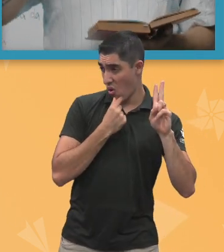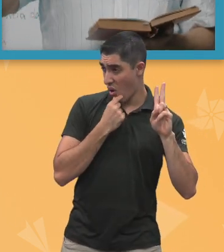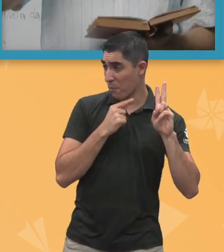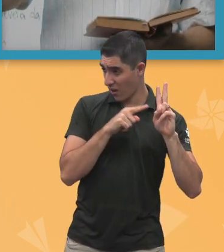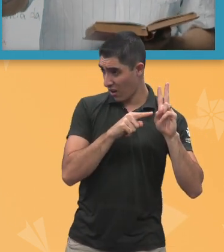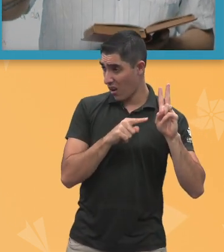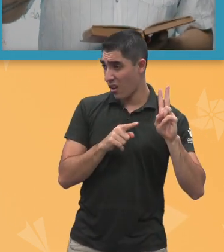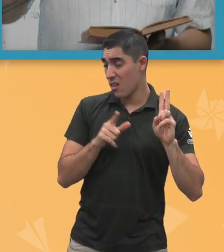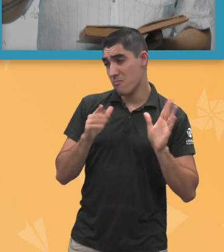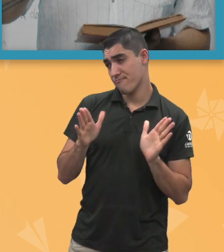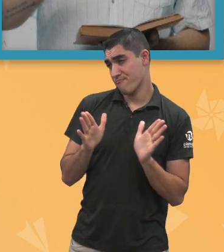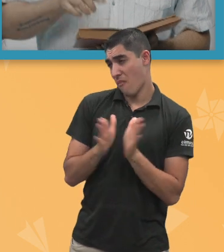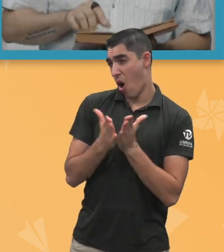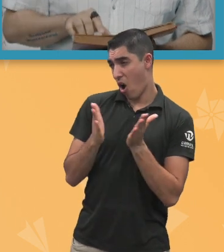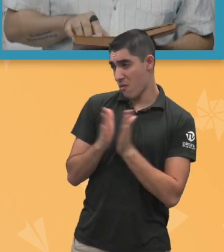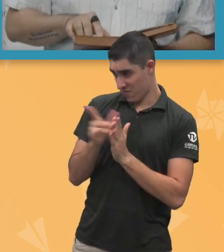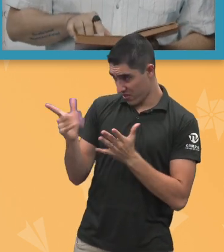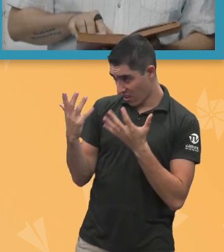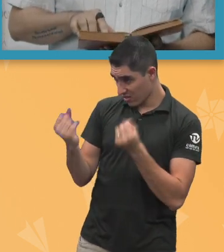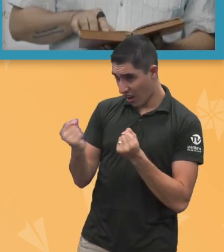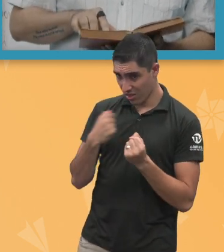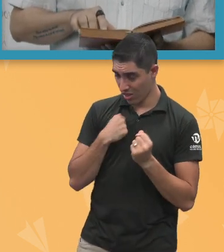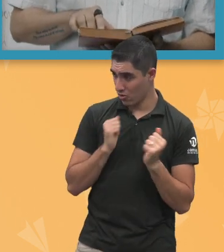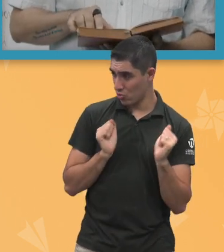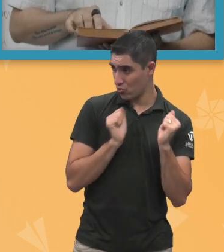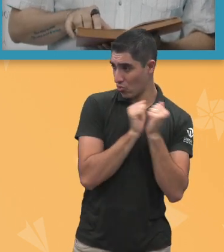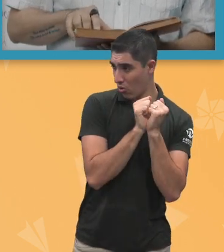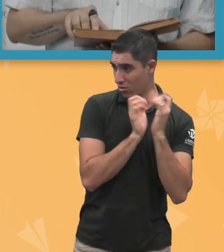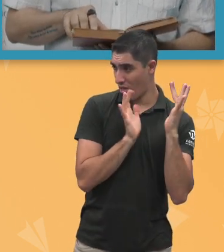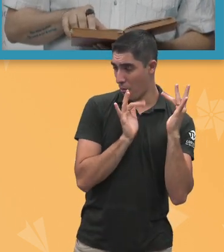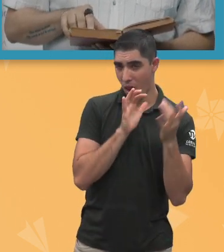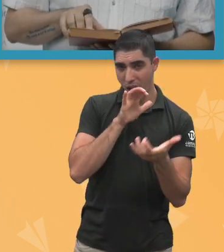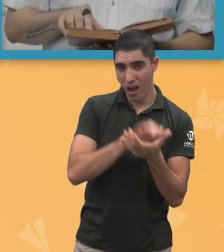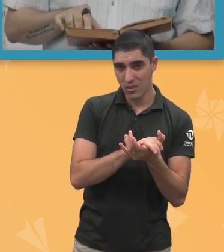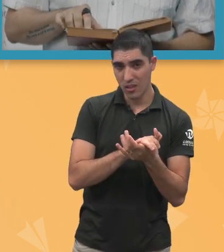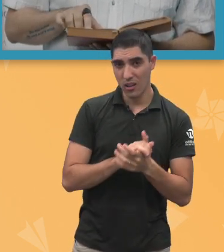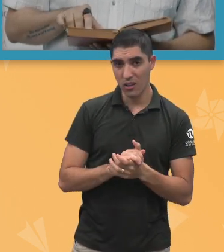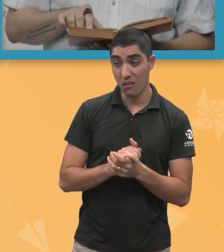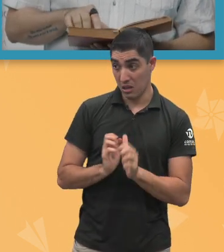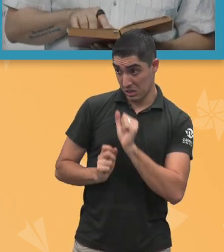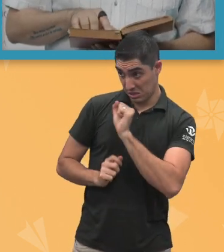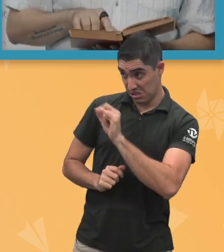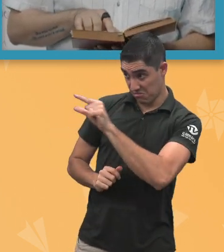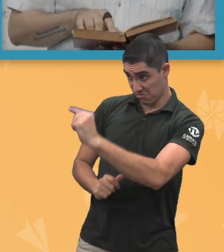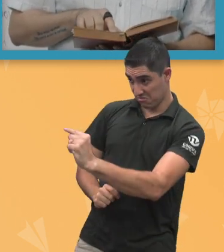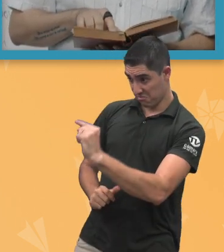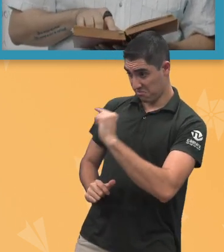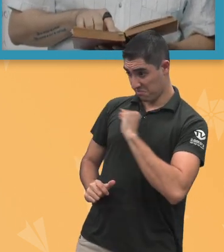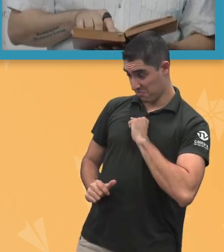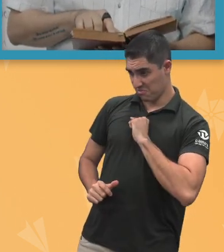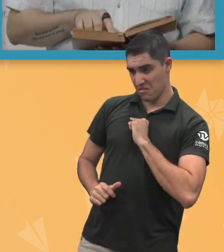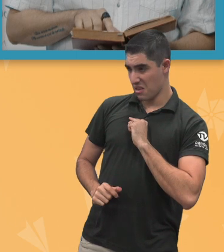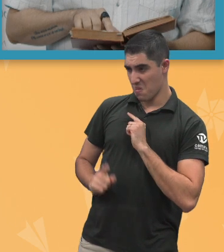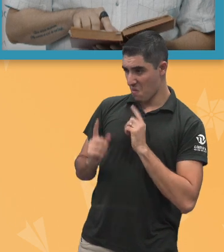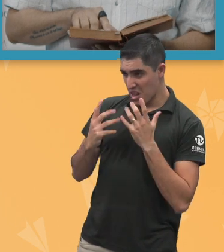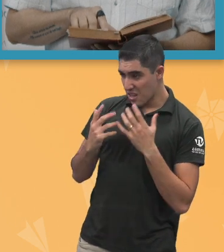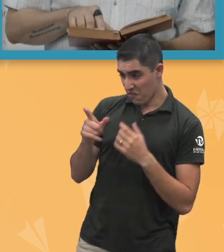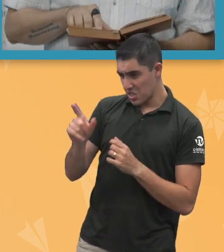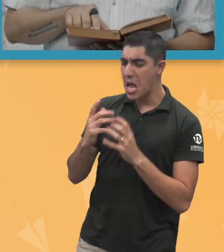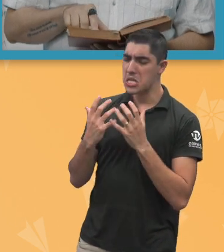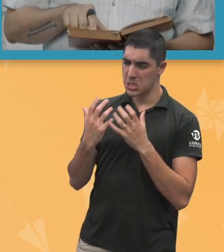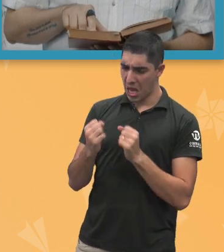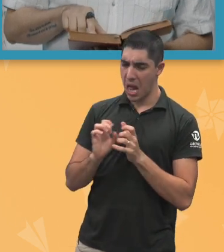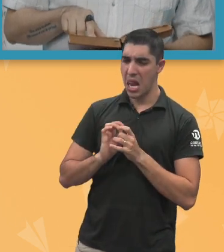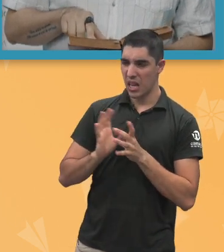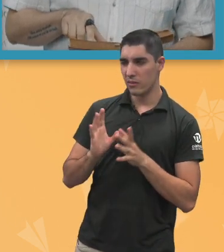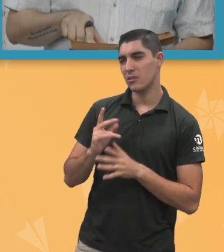fazendo essa pergunta para o pai, né? Se afirmar isto, não estará dizendo a verdade. Se,